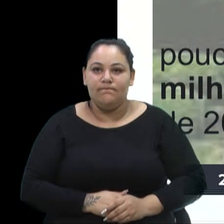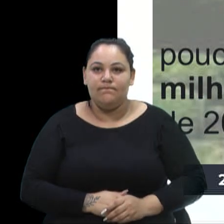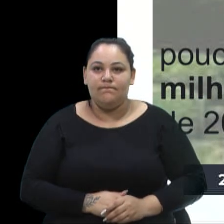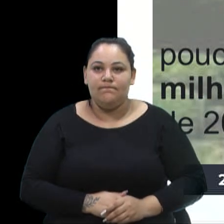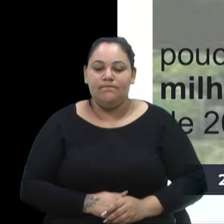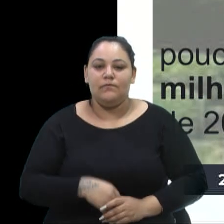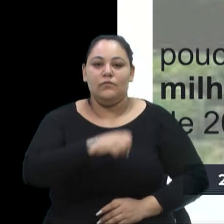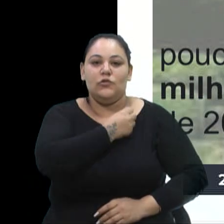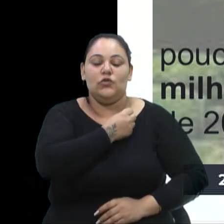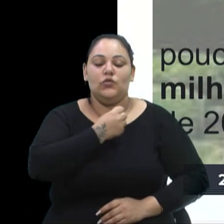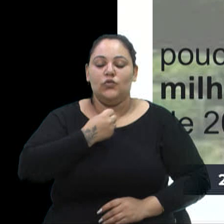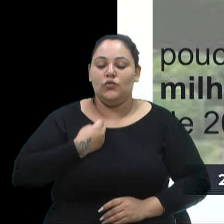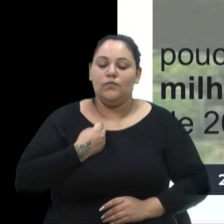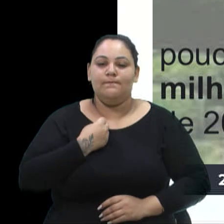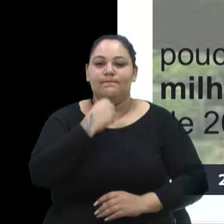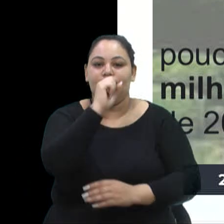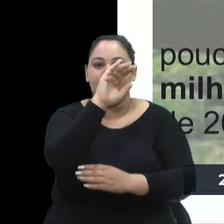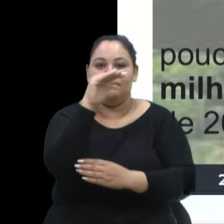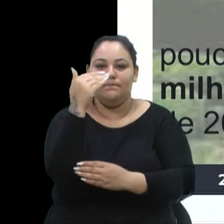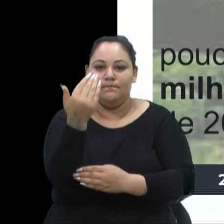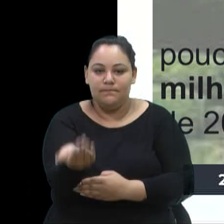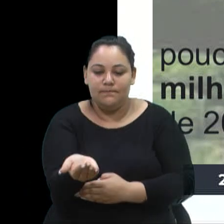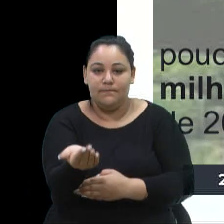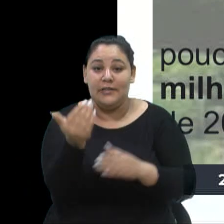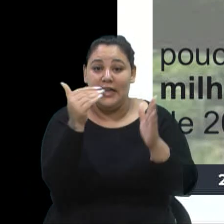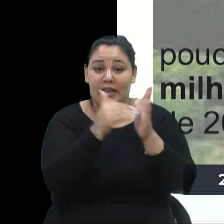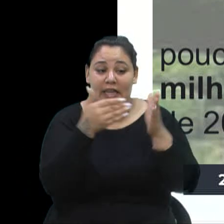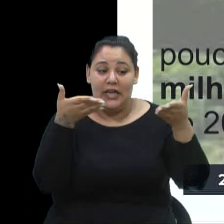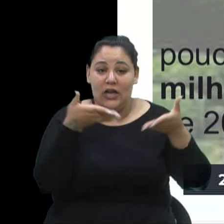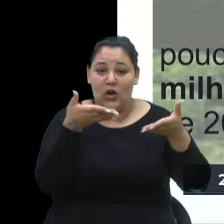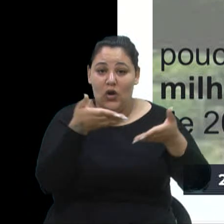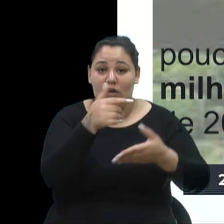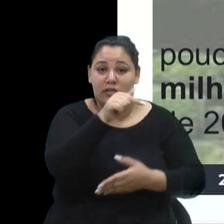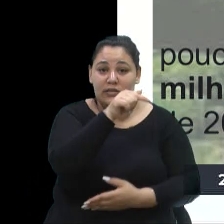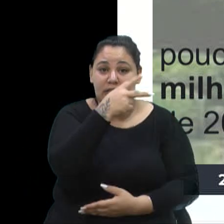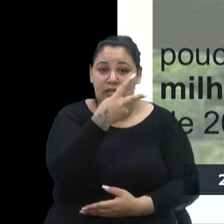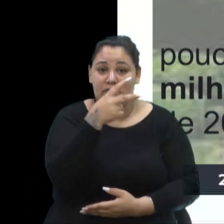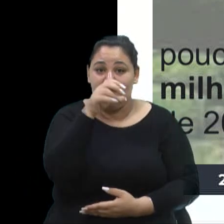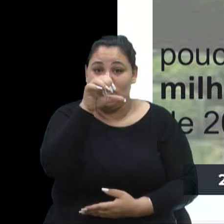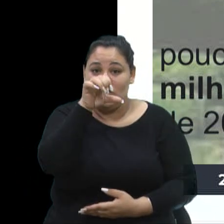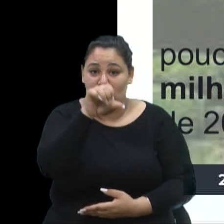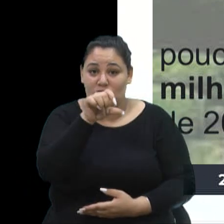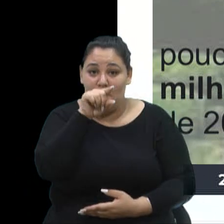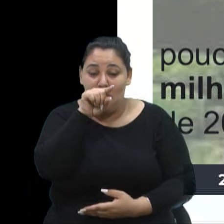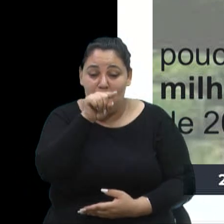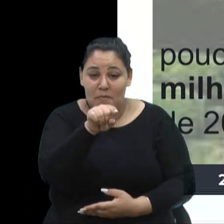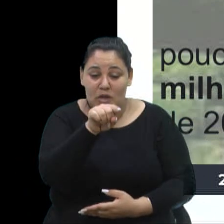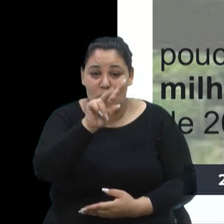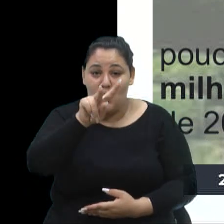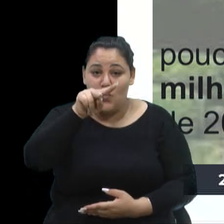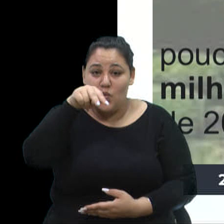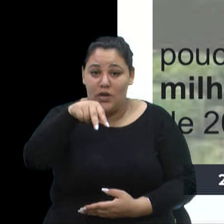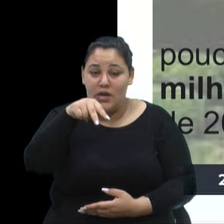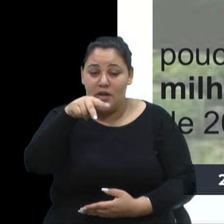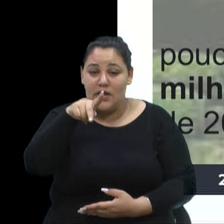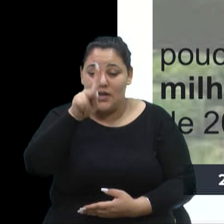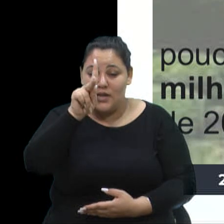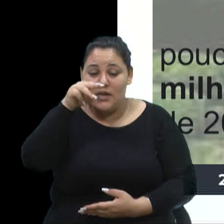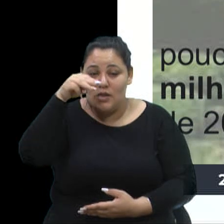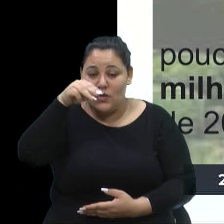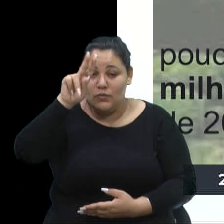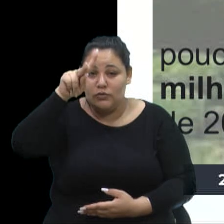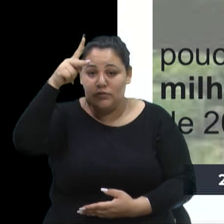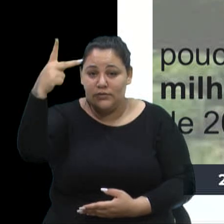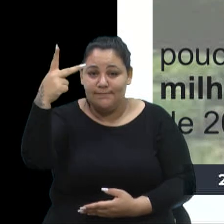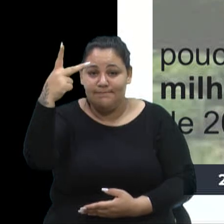Números de desmatamento. Até agora, cerca de 729 mil quilômetros quadrados foram